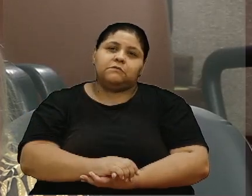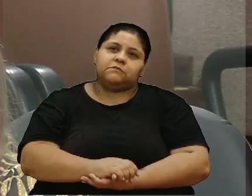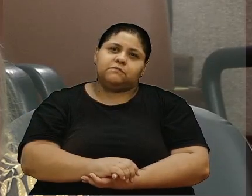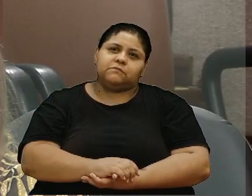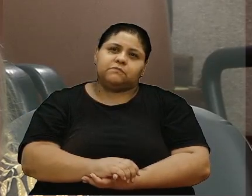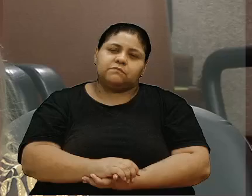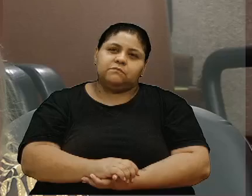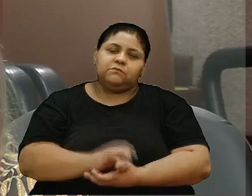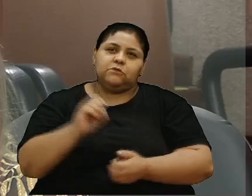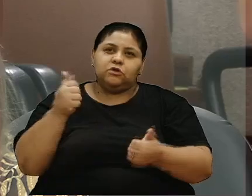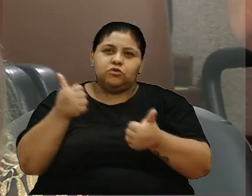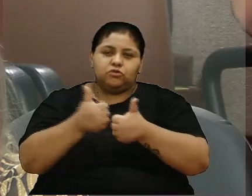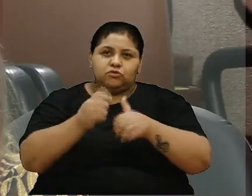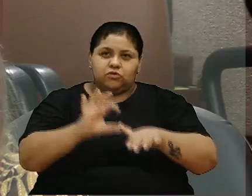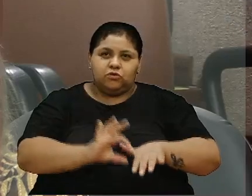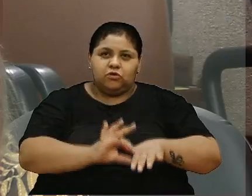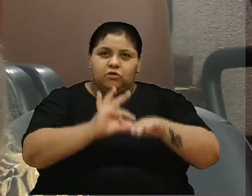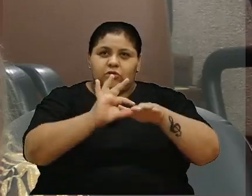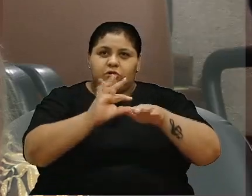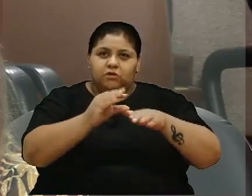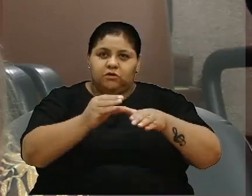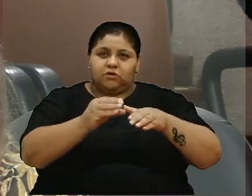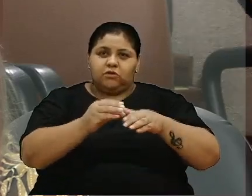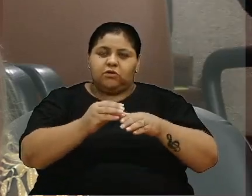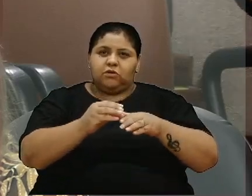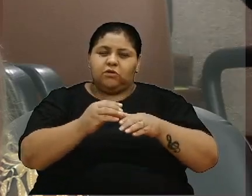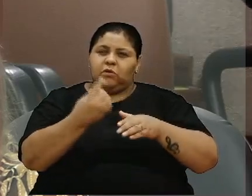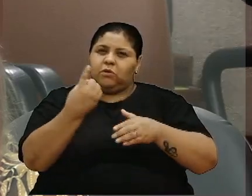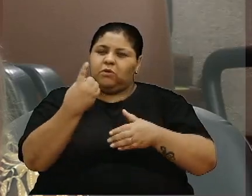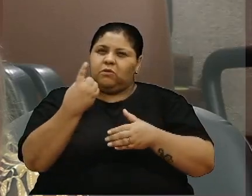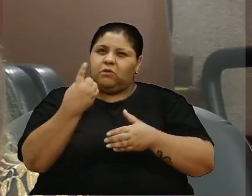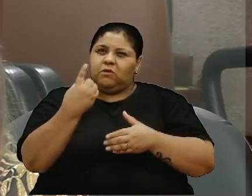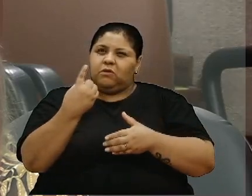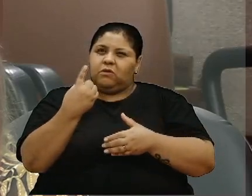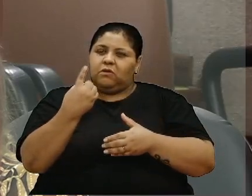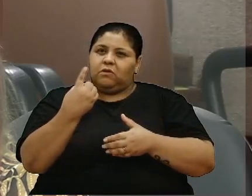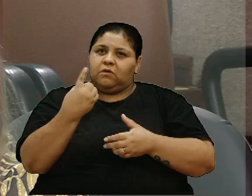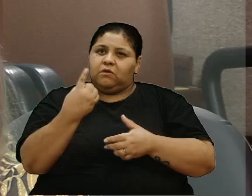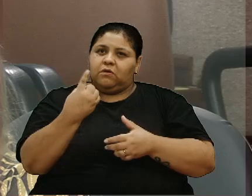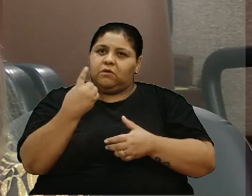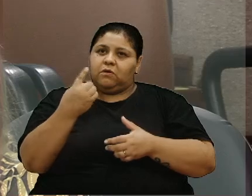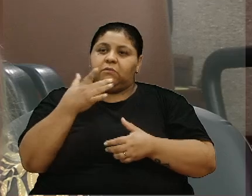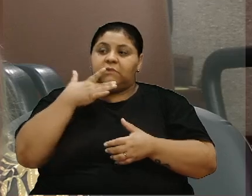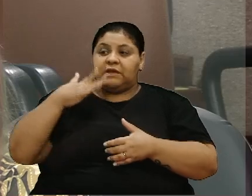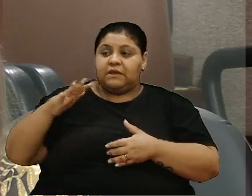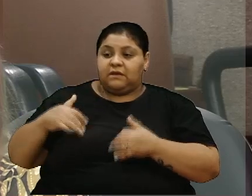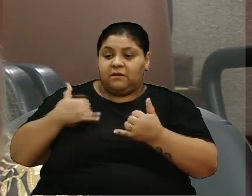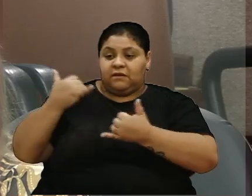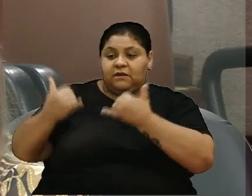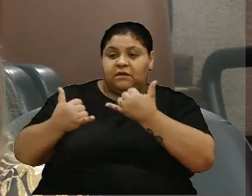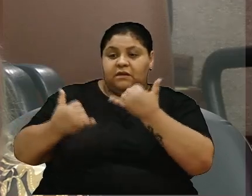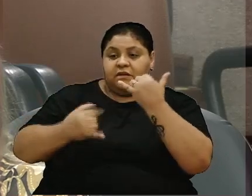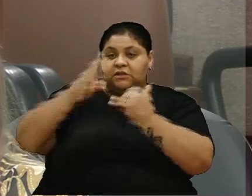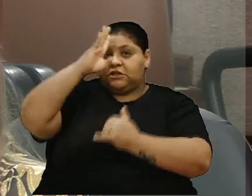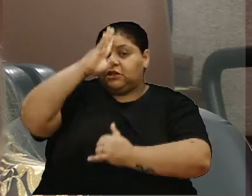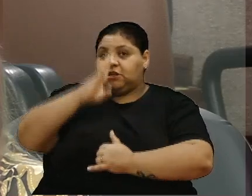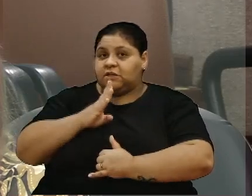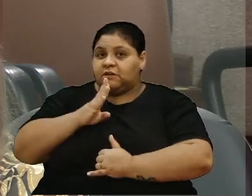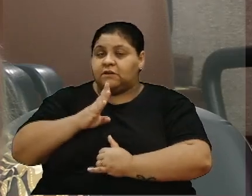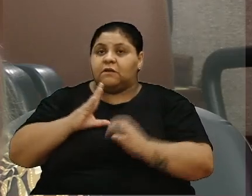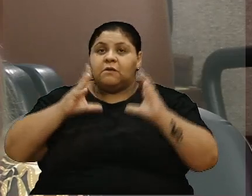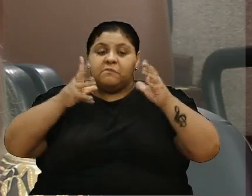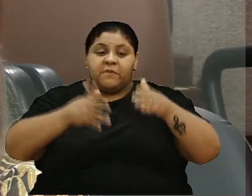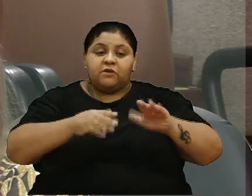os proprietários. Deram um ticket para as crianças andar, de graça, para todas